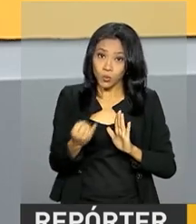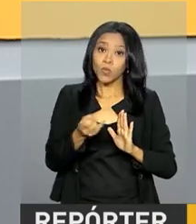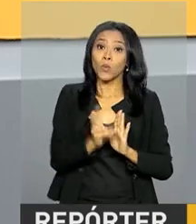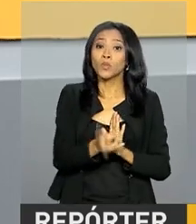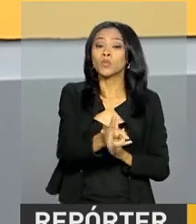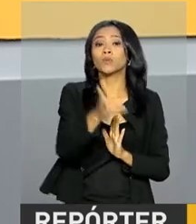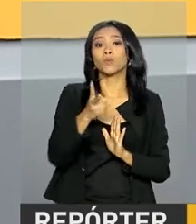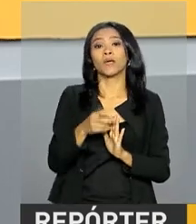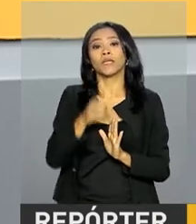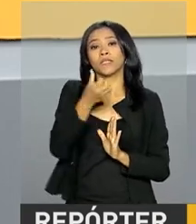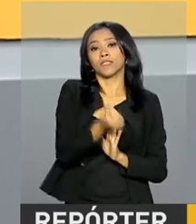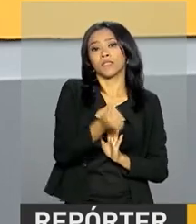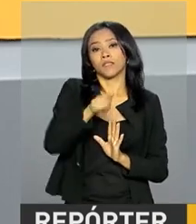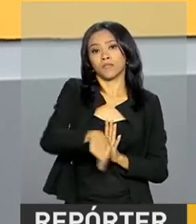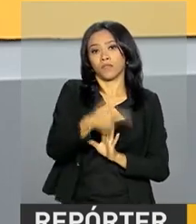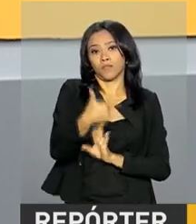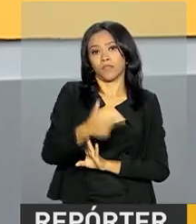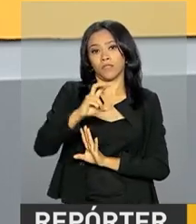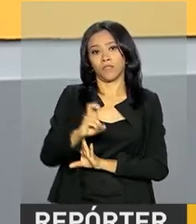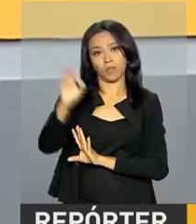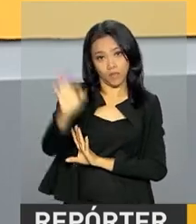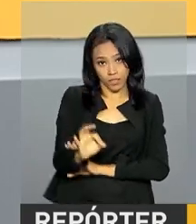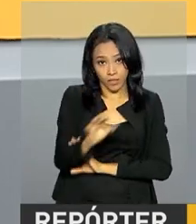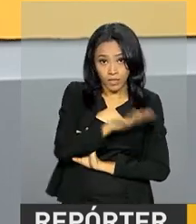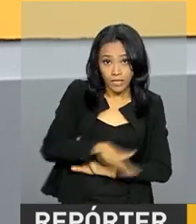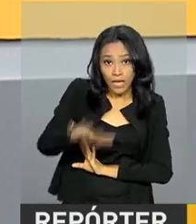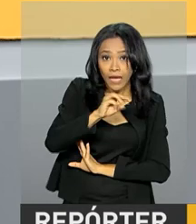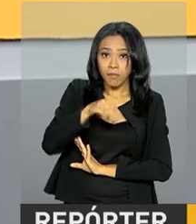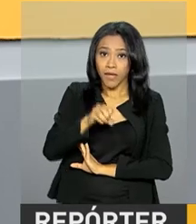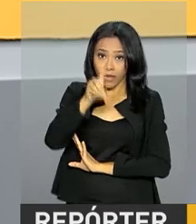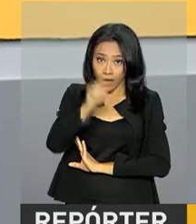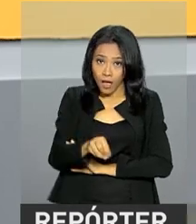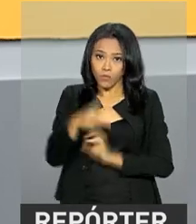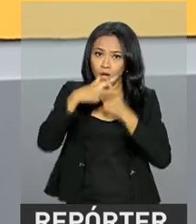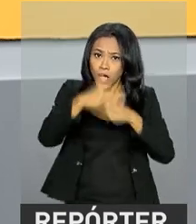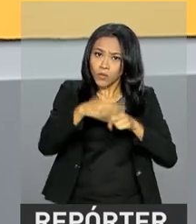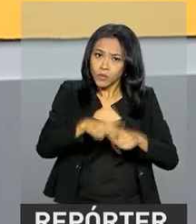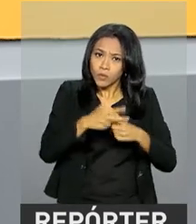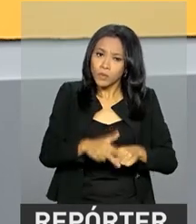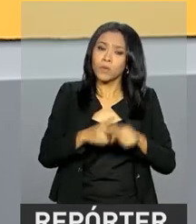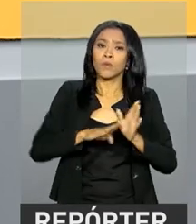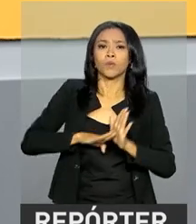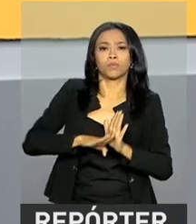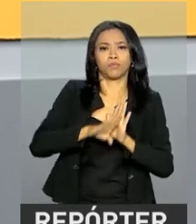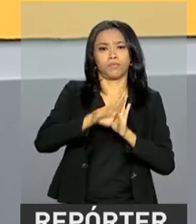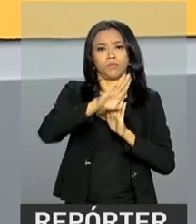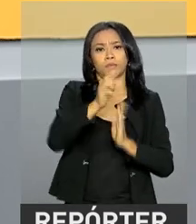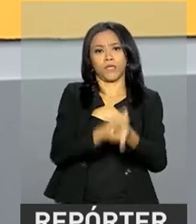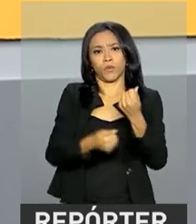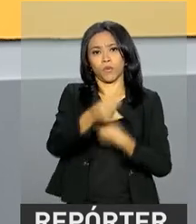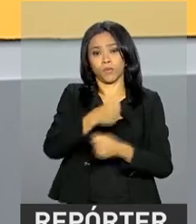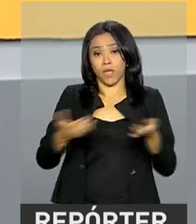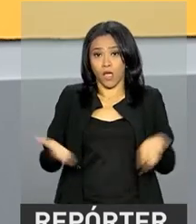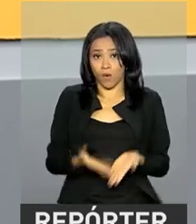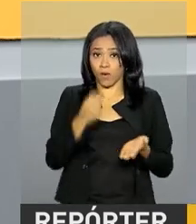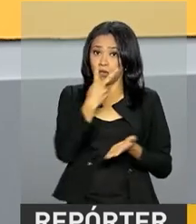em 6,25%. O mercado fez um ajuste na expectativa de crescimento da economia, que passou